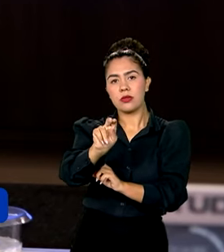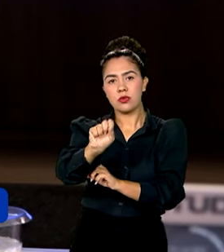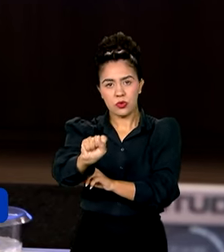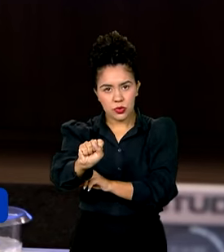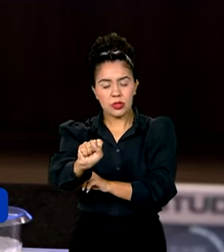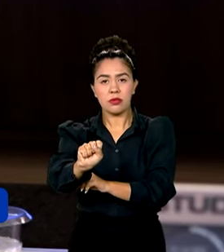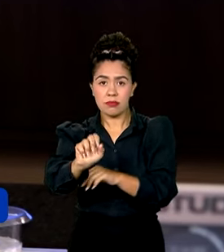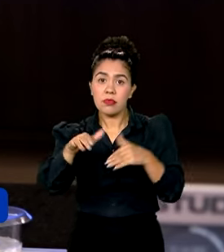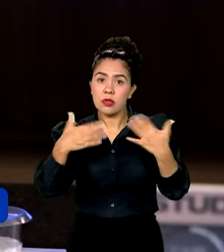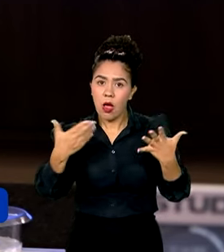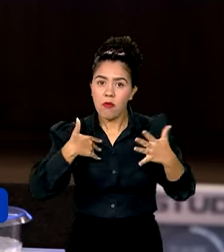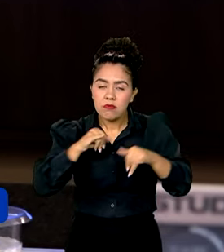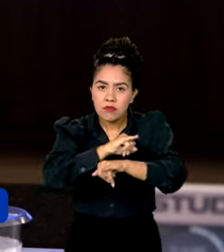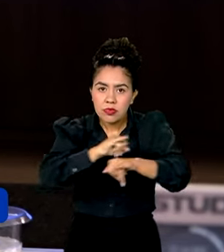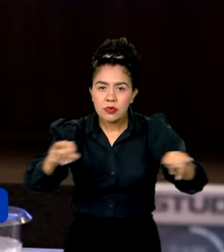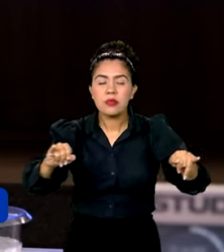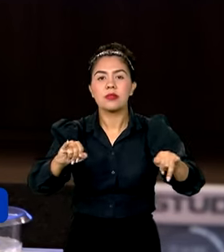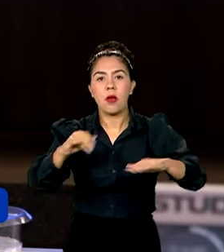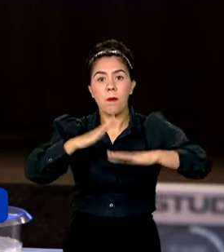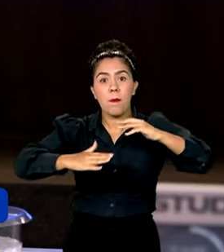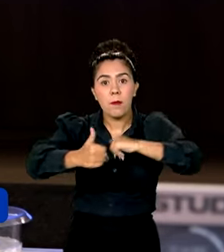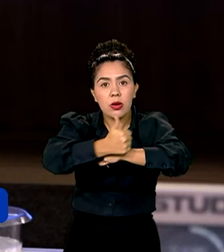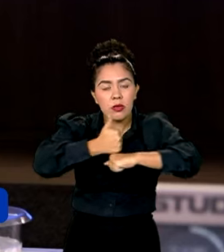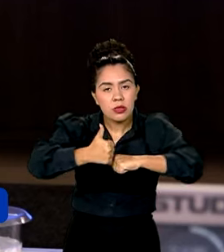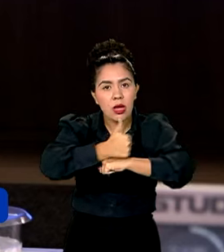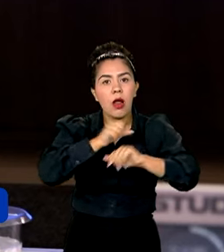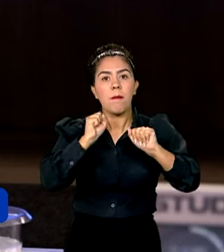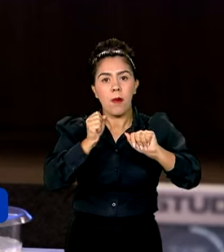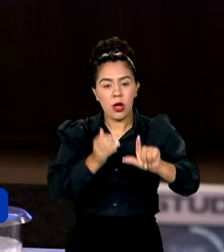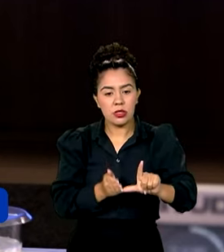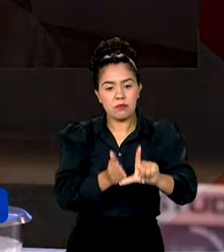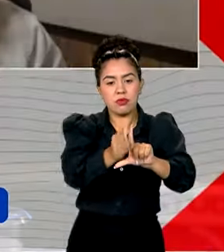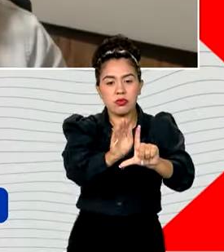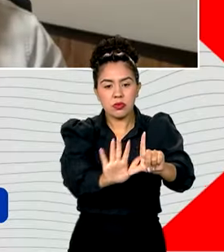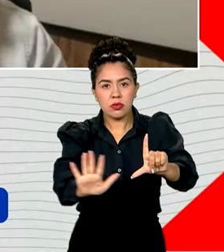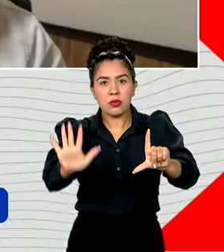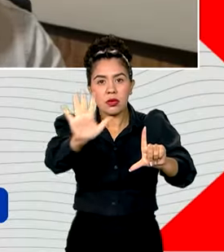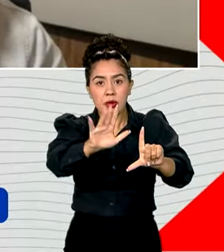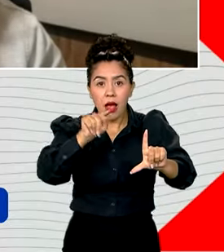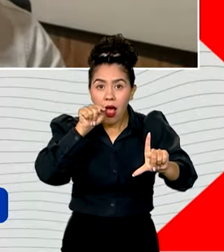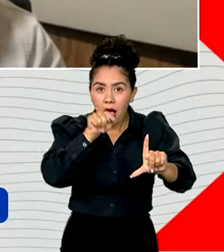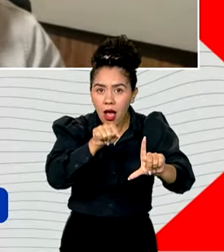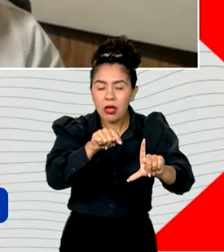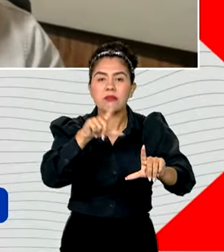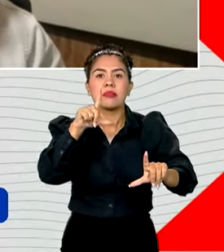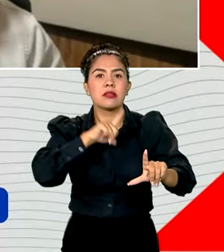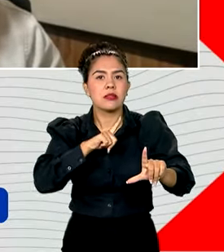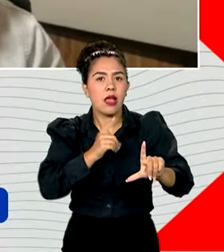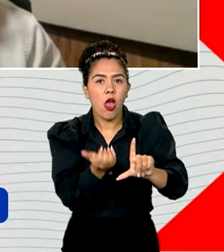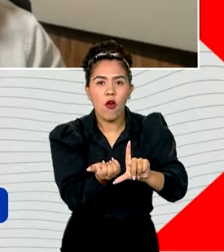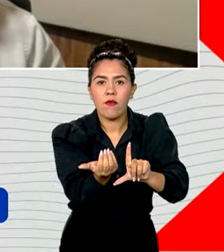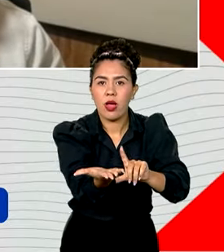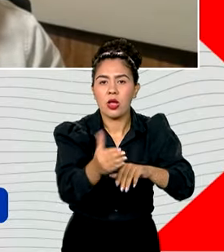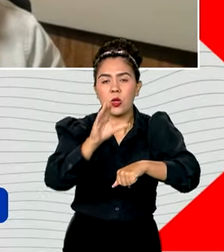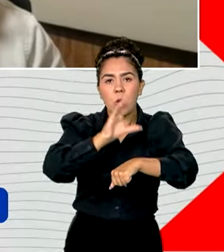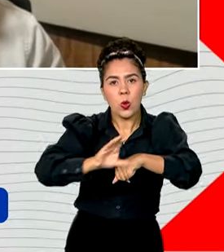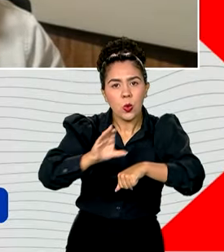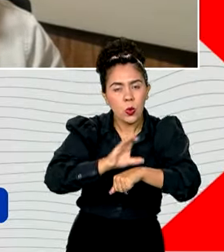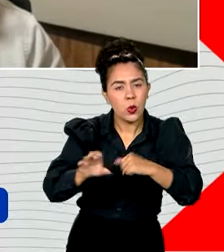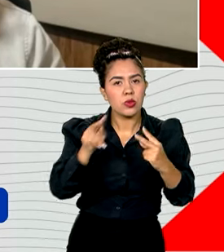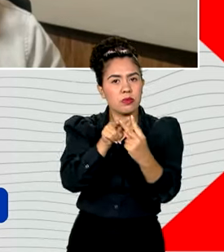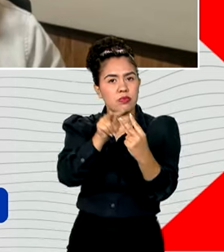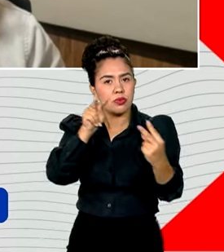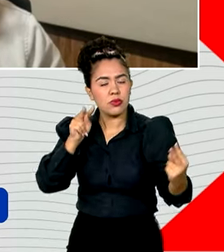convite para os profissionais entrarem inclusive na área de vacinação são cursos eh online são cursos